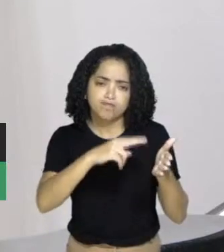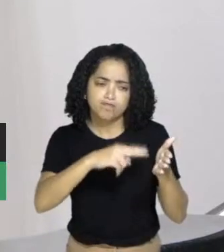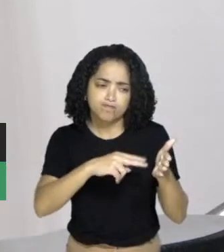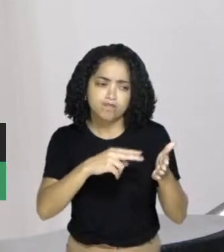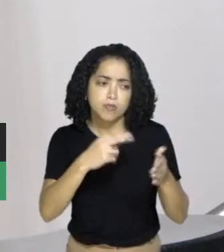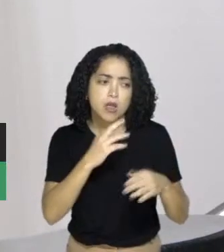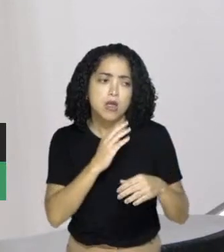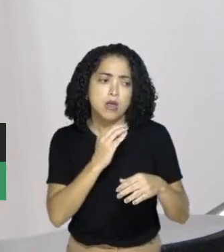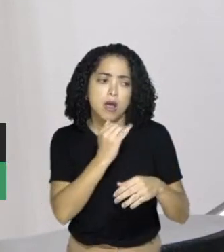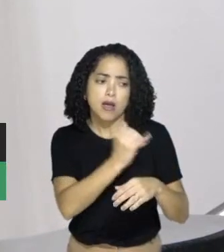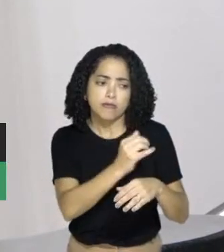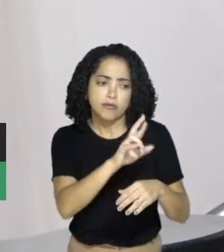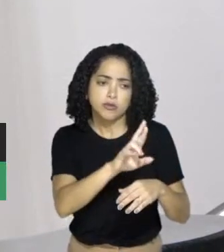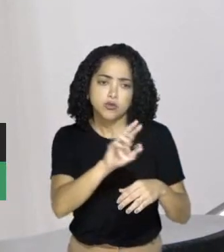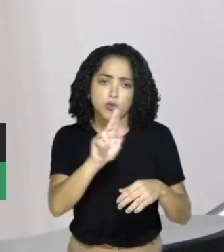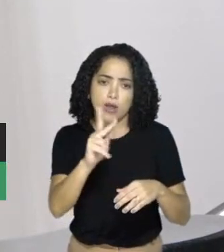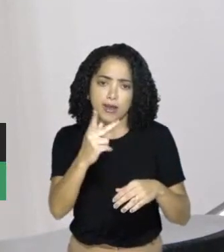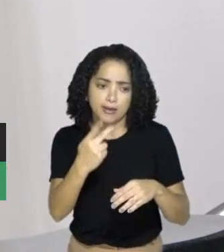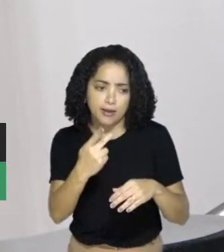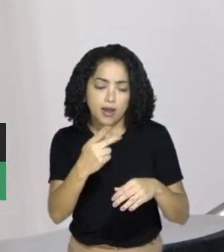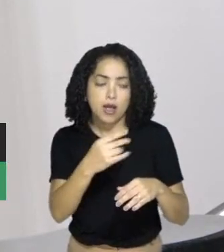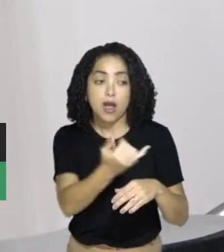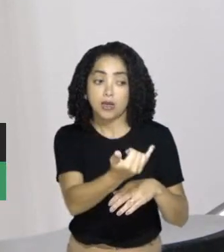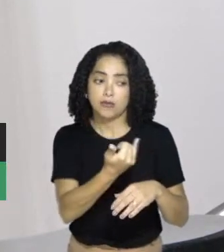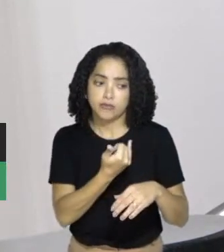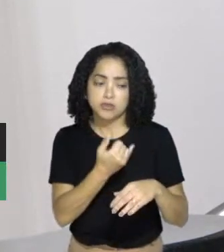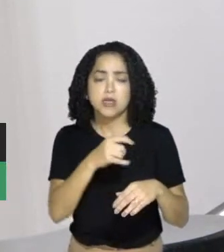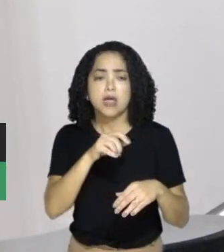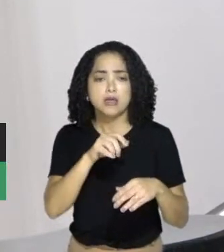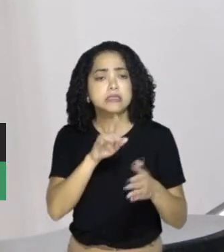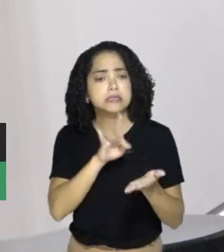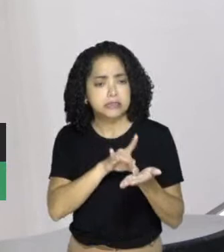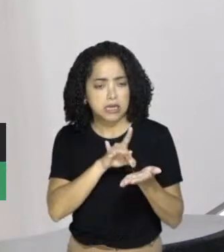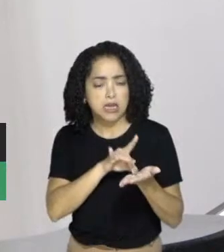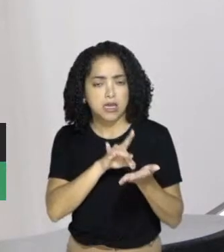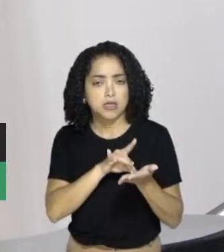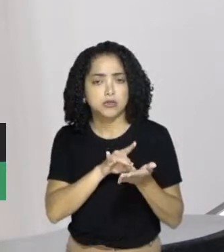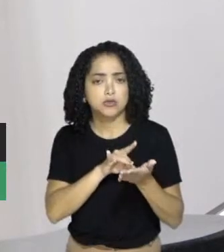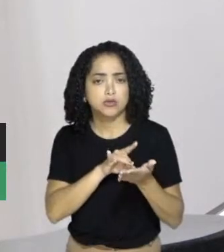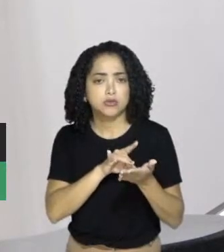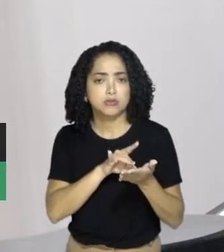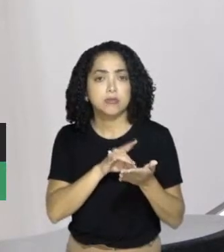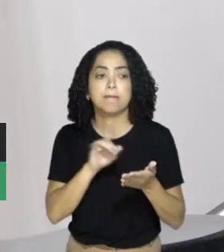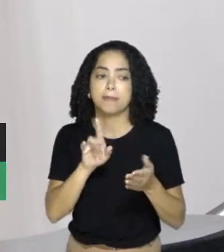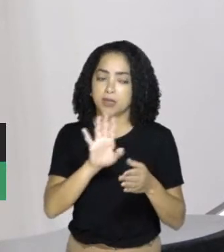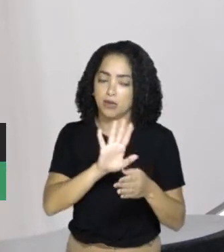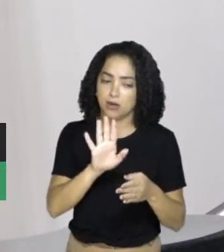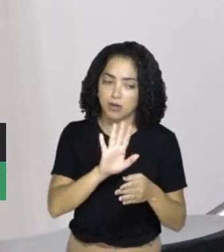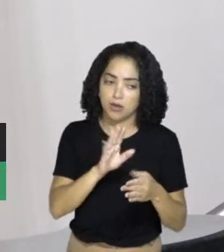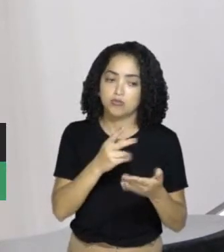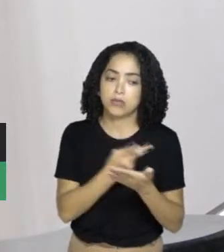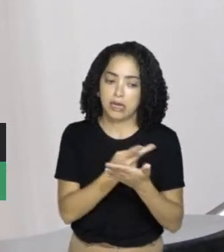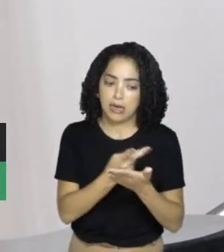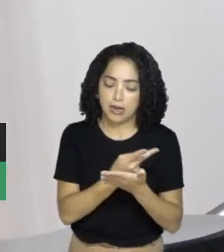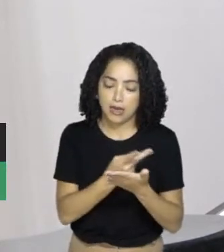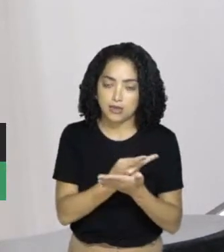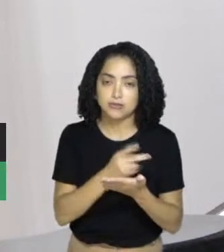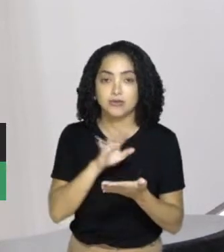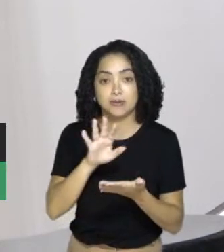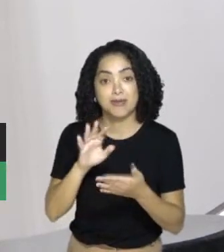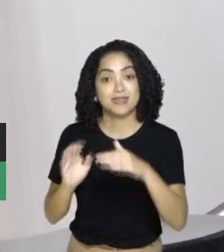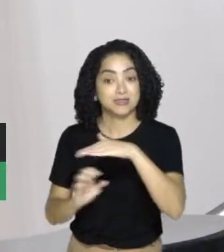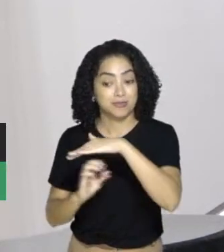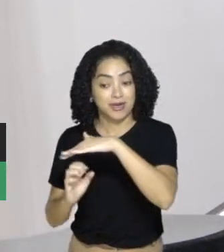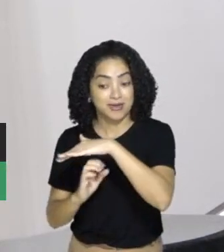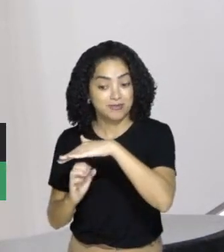e não, é isso mesmo. Quer dizer, sim, tem algo errado, mas para a sua empresa não tem